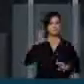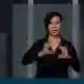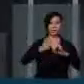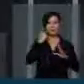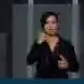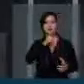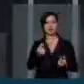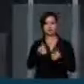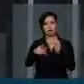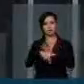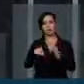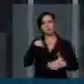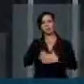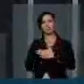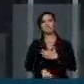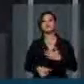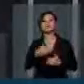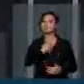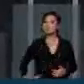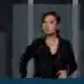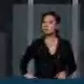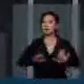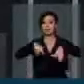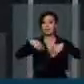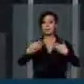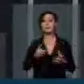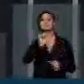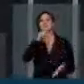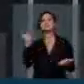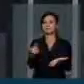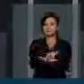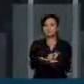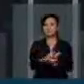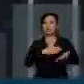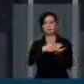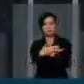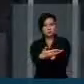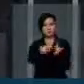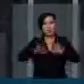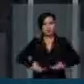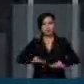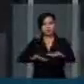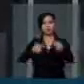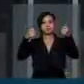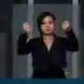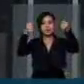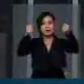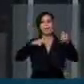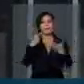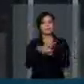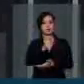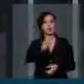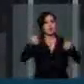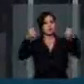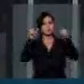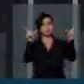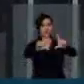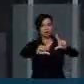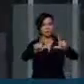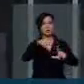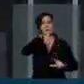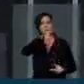que aconteceu? Quando começou as manifestações, a grande mídia, os articulistas e os